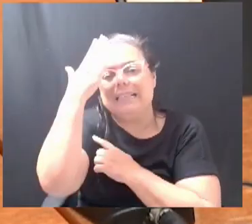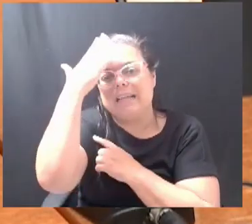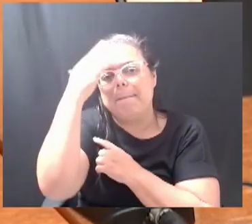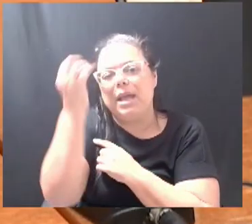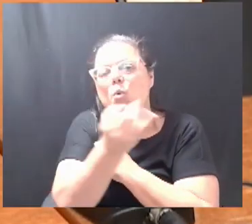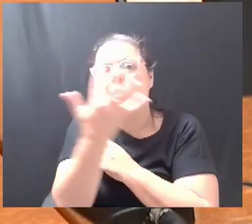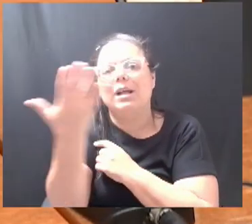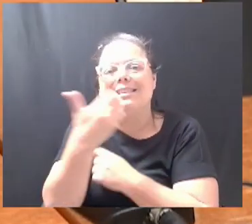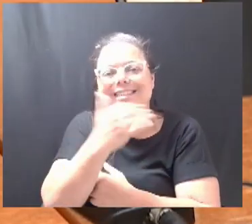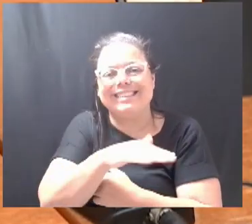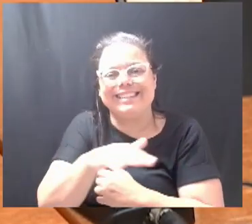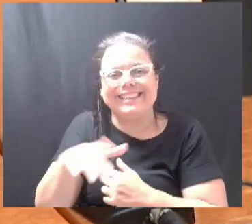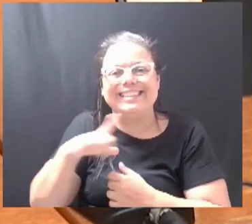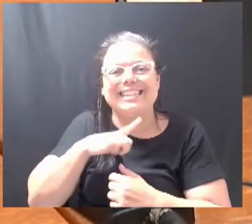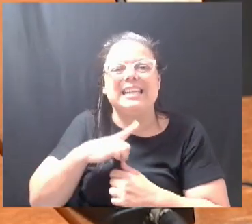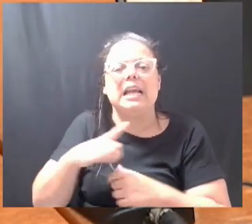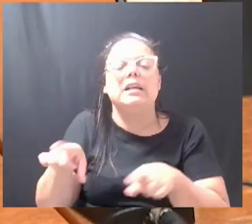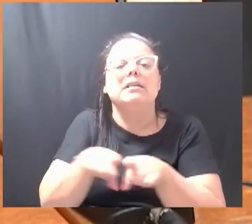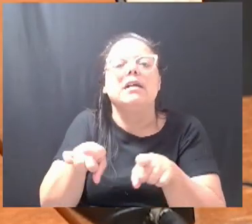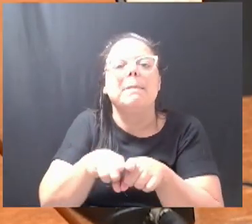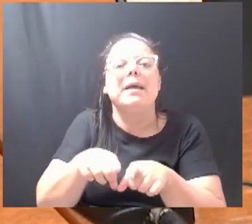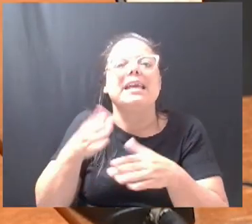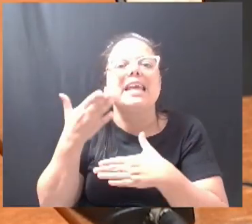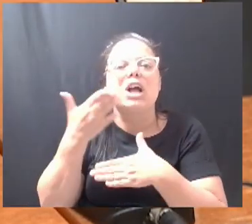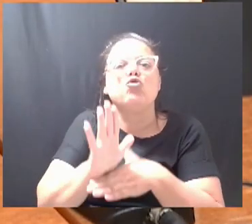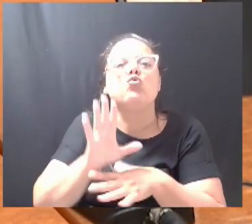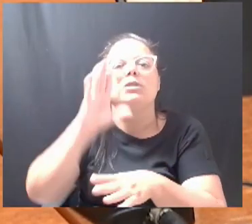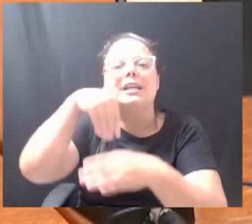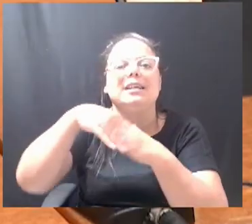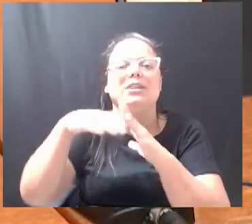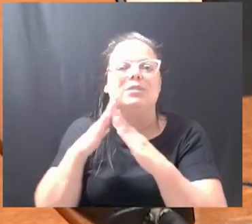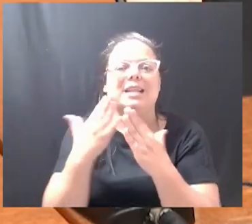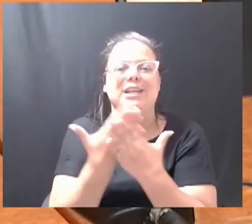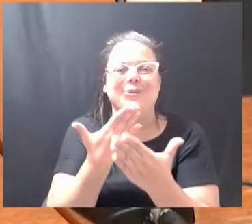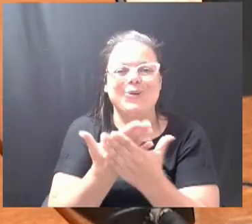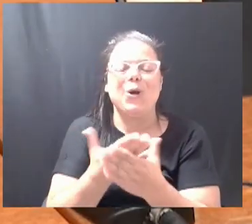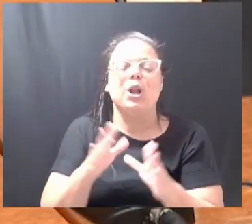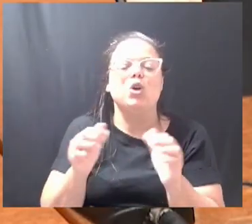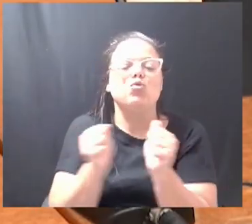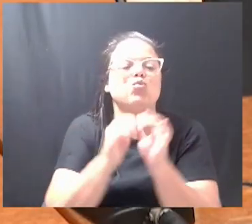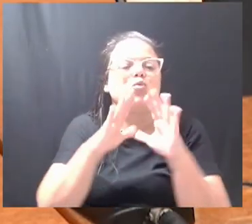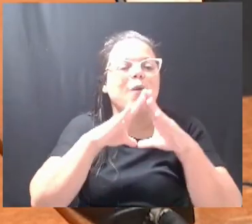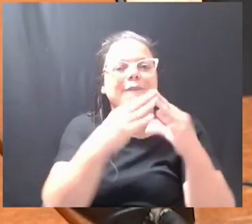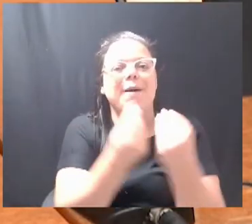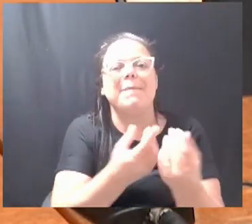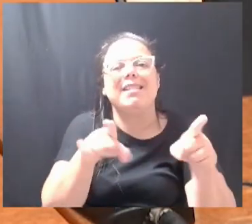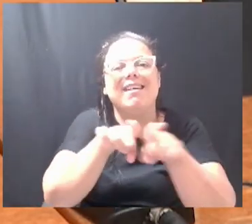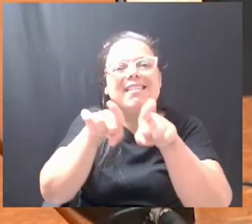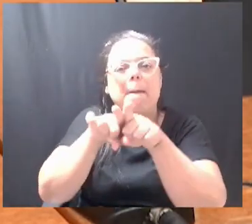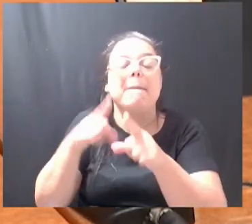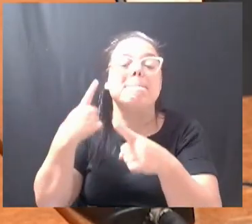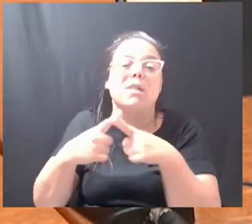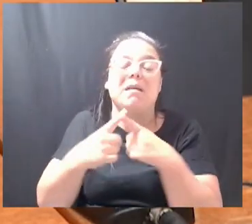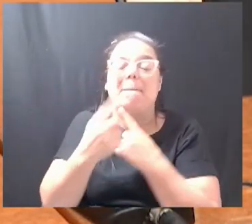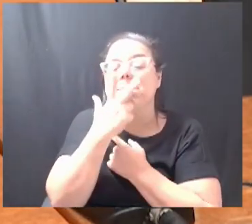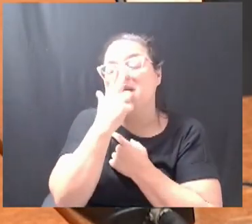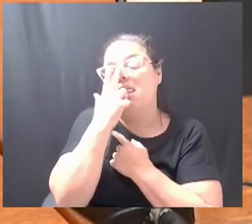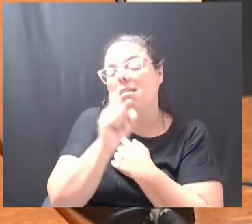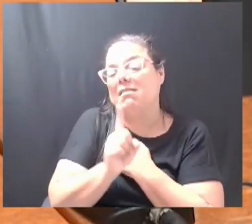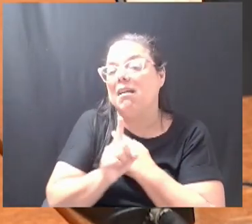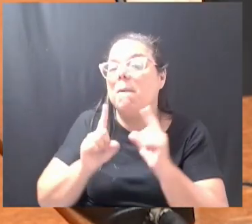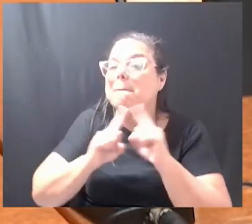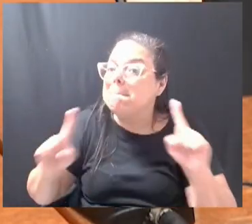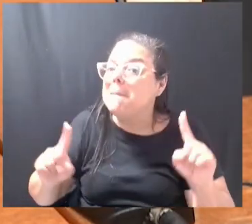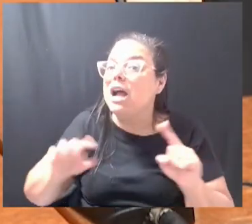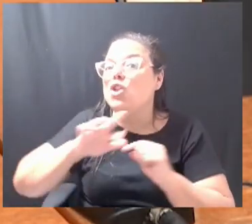que promovem influência dentro da escola, com a família, porque parece que mas não só a terapia fonoaudiológica é a